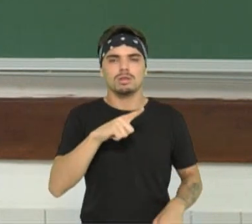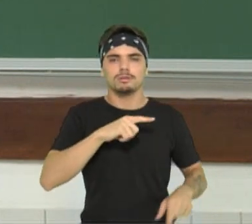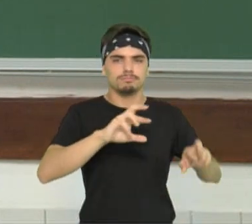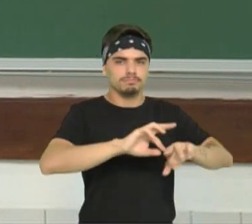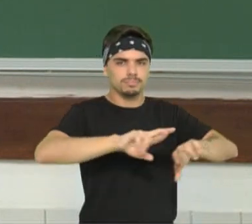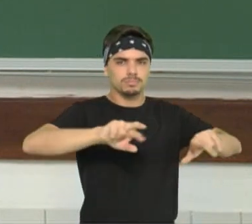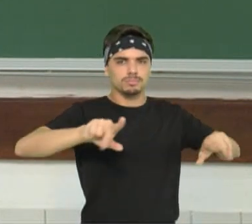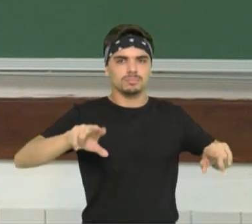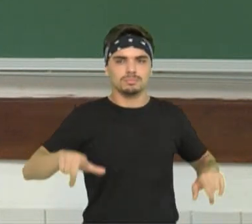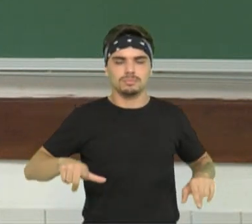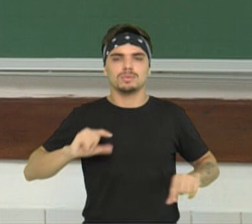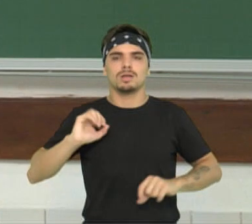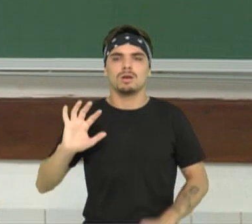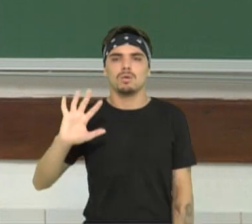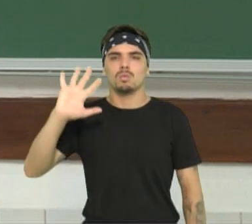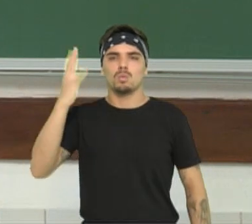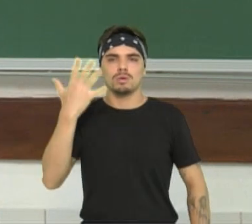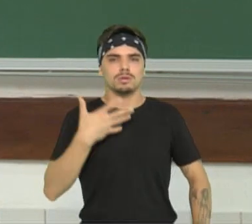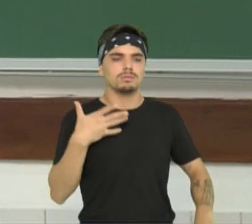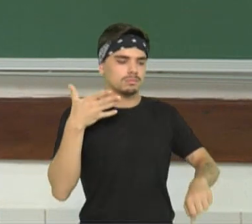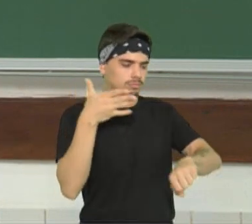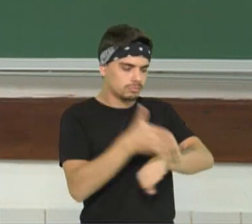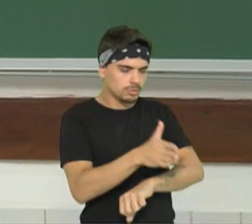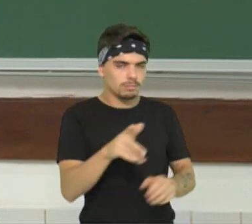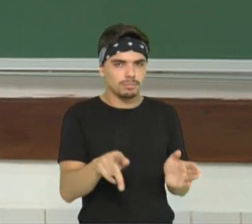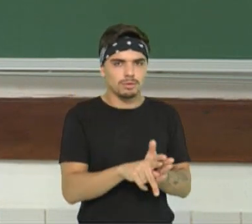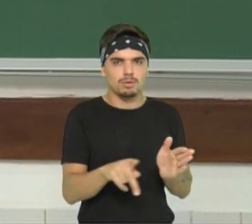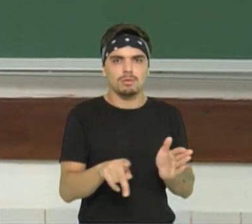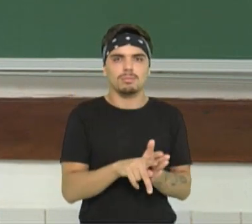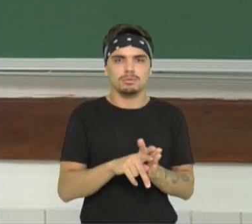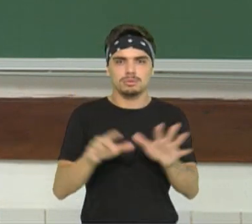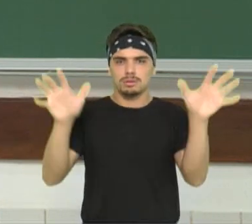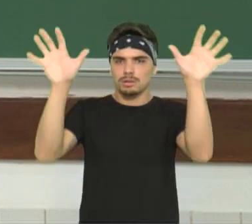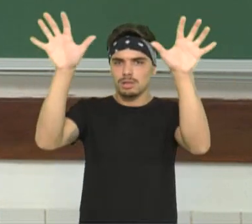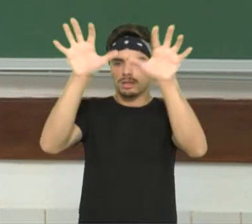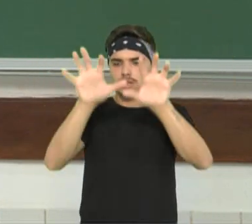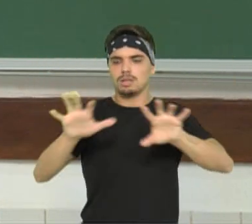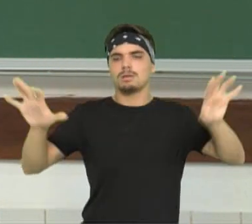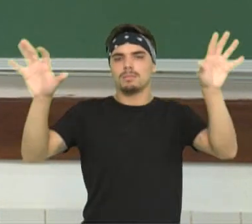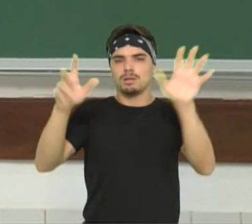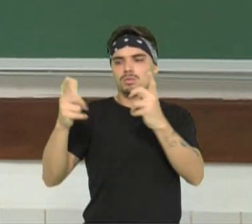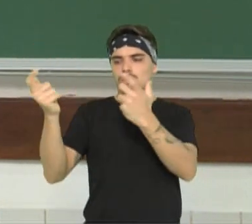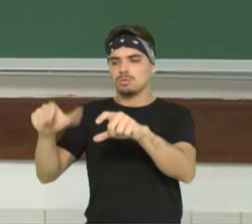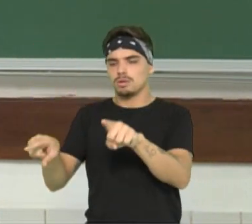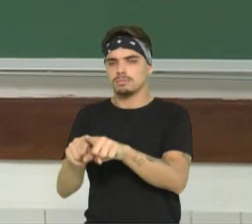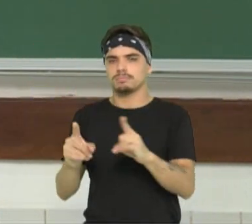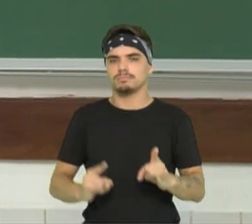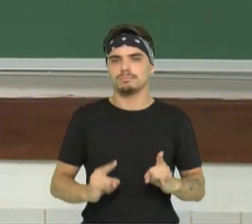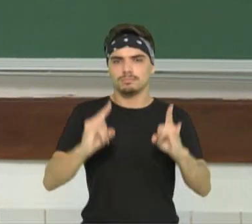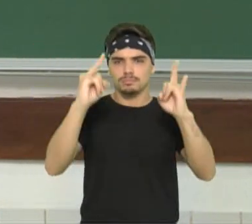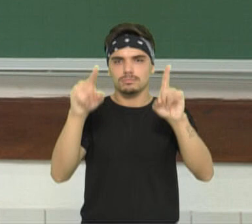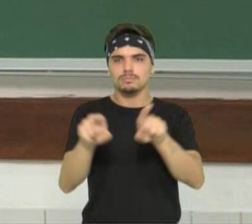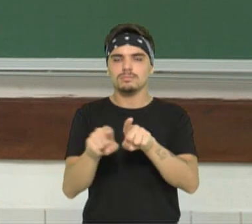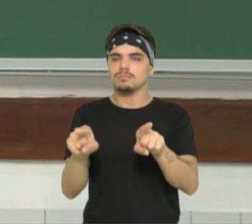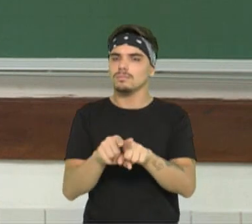diferentes fatores que vão interferir na condição climática daquele local. os prédios que vão inviabilizar